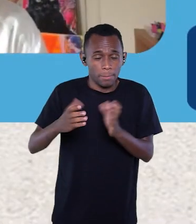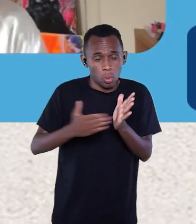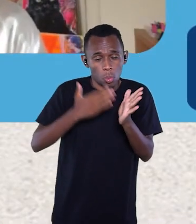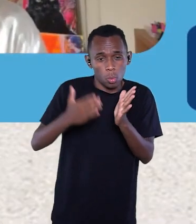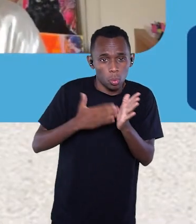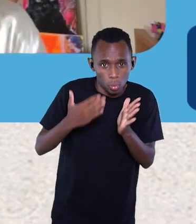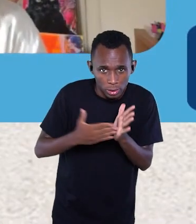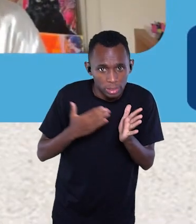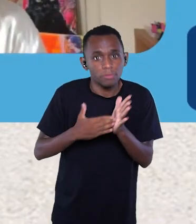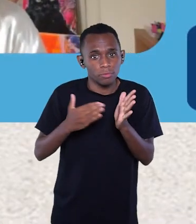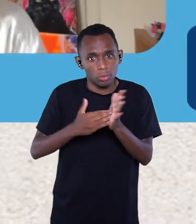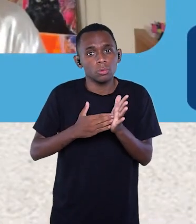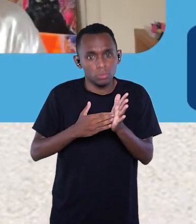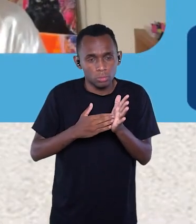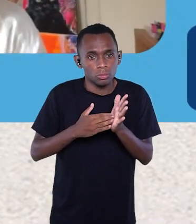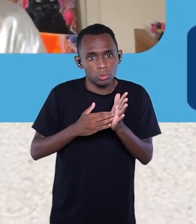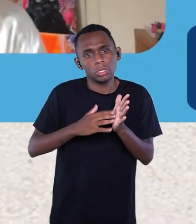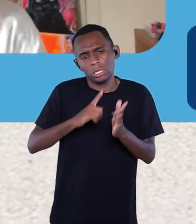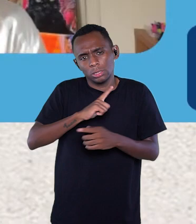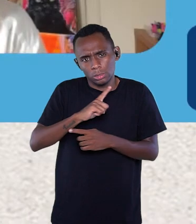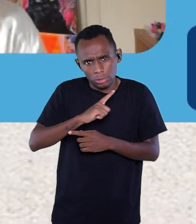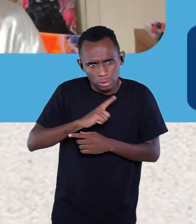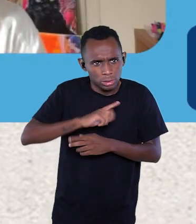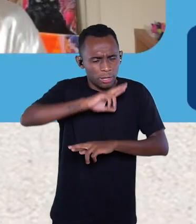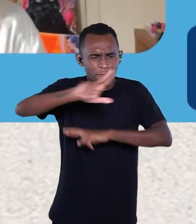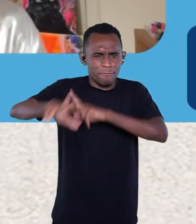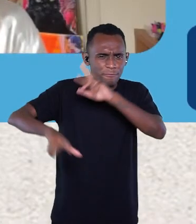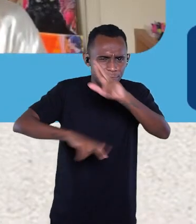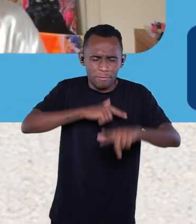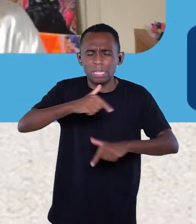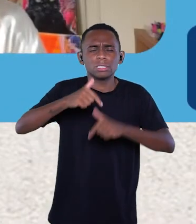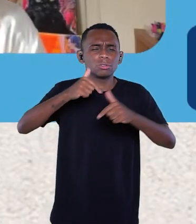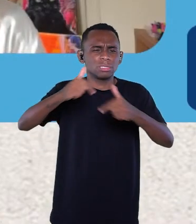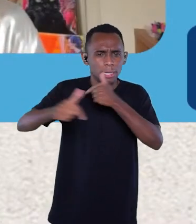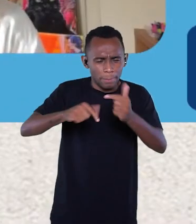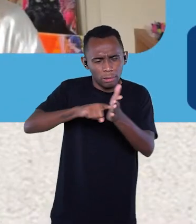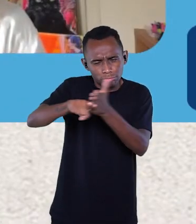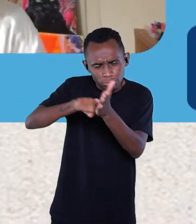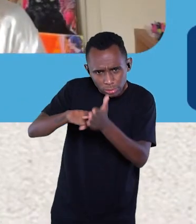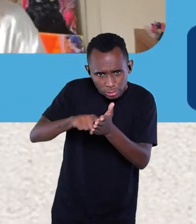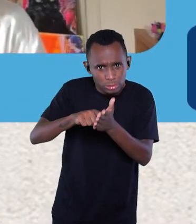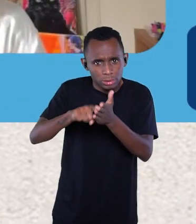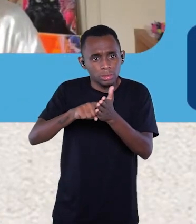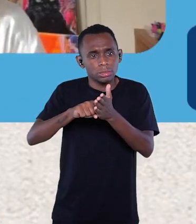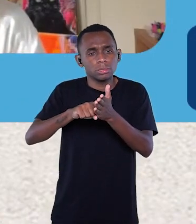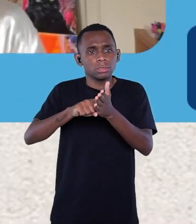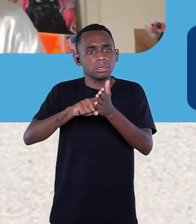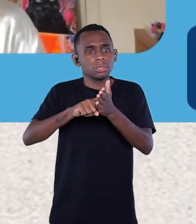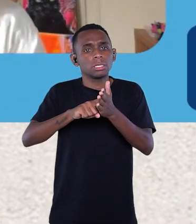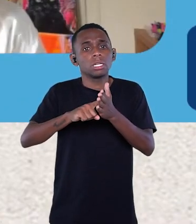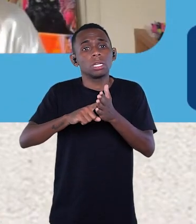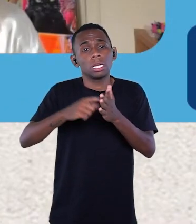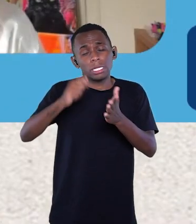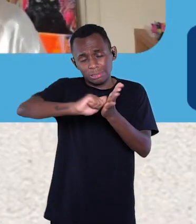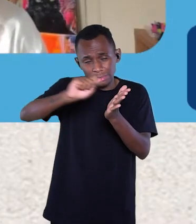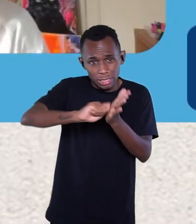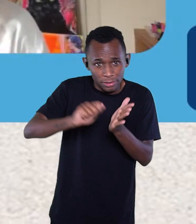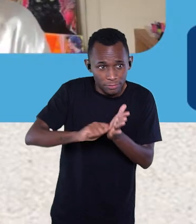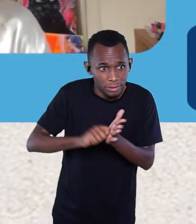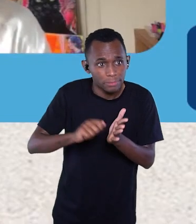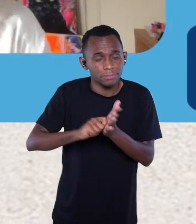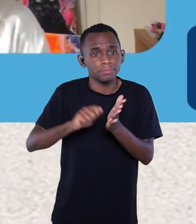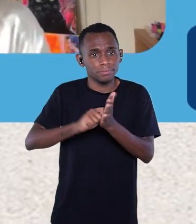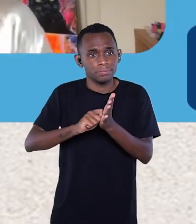que eu imagino que tenha tem te dado muito trabalho de pesquisa, e mais quase 400 páginas para escrever,